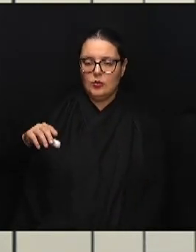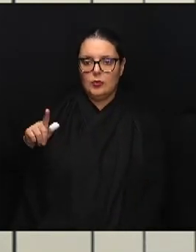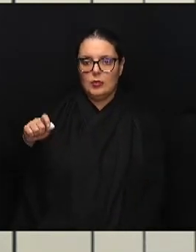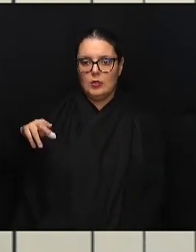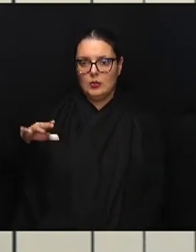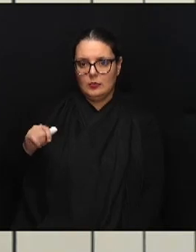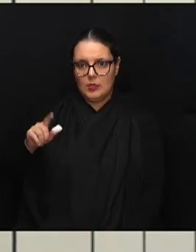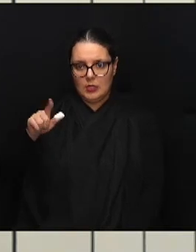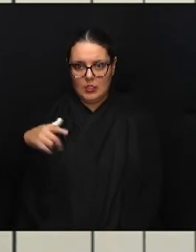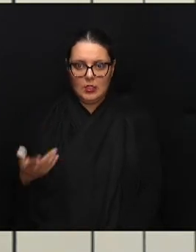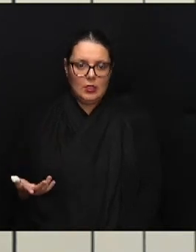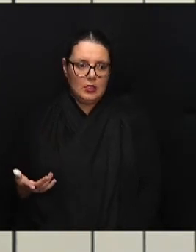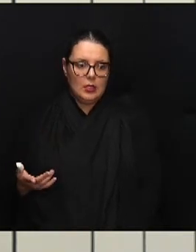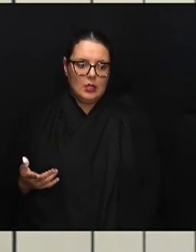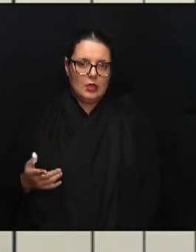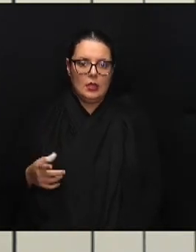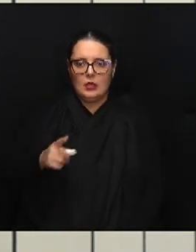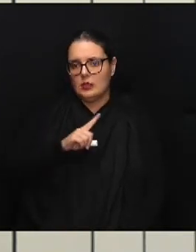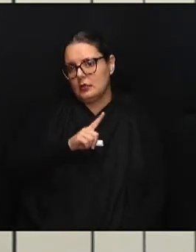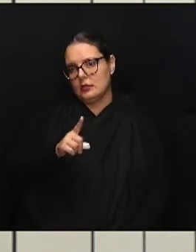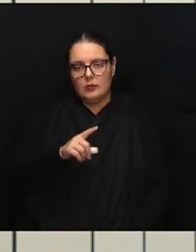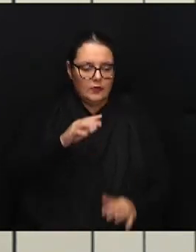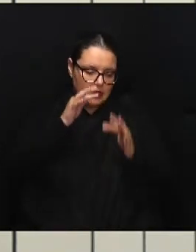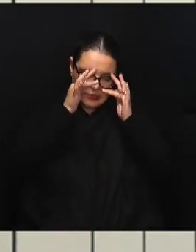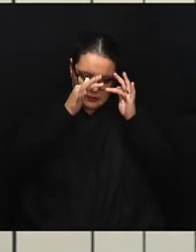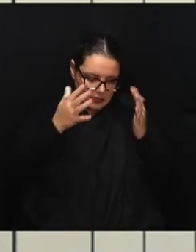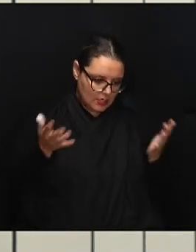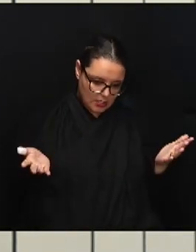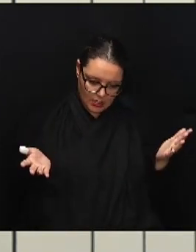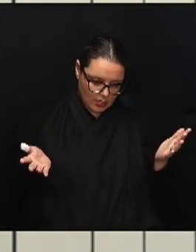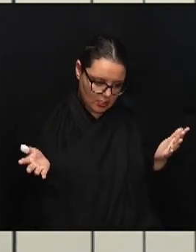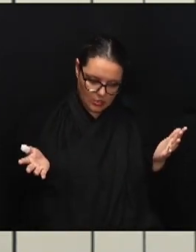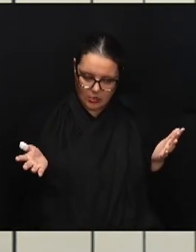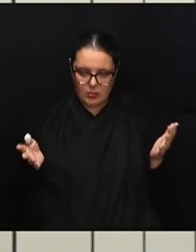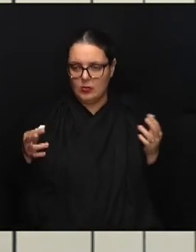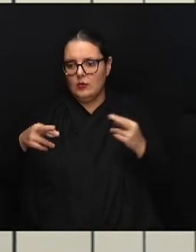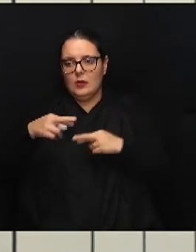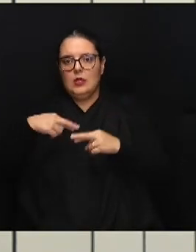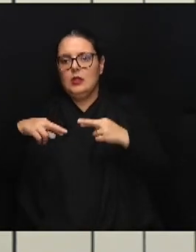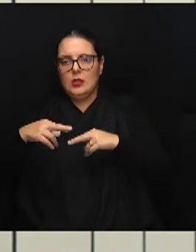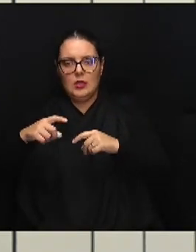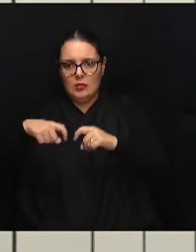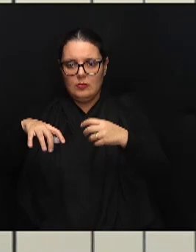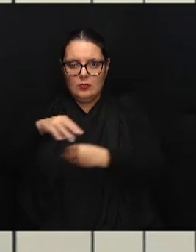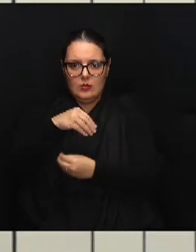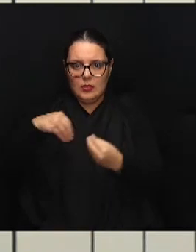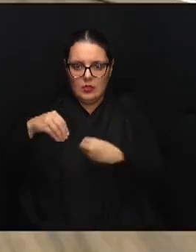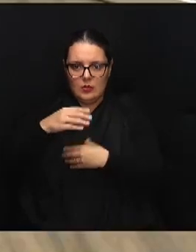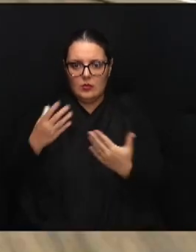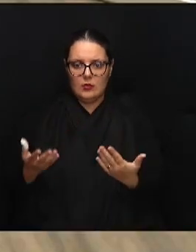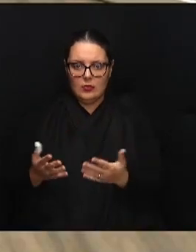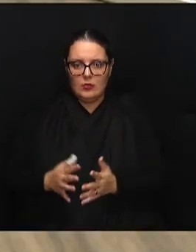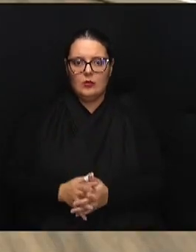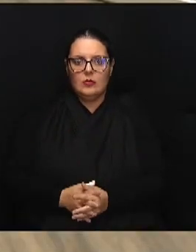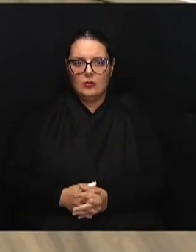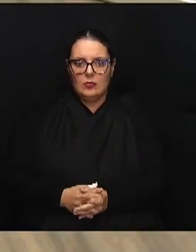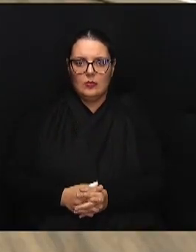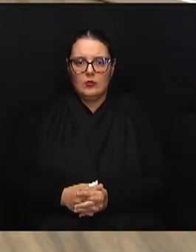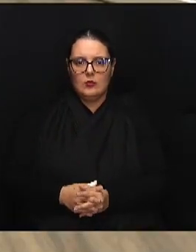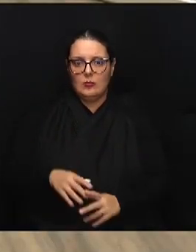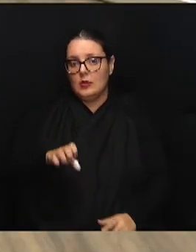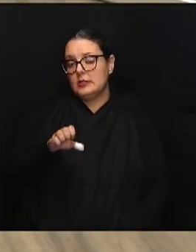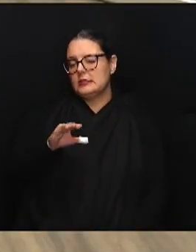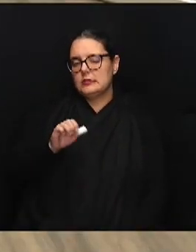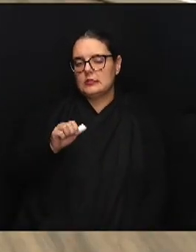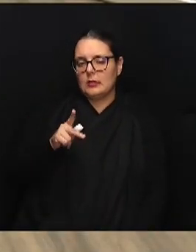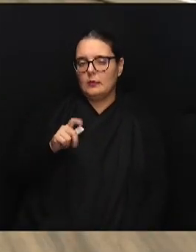ser infiel, vai ter ali questões sexuais envolvendo uma escapada, por